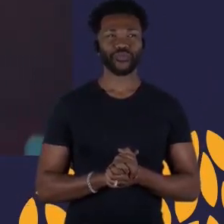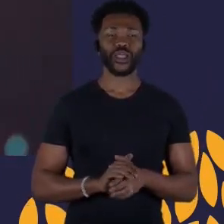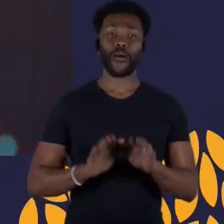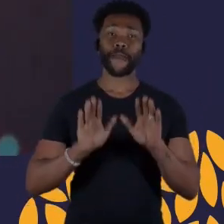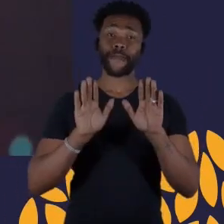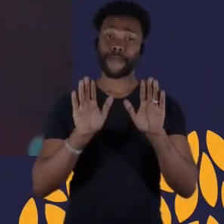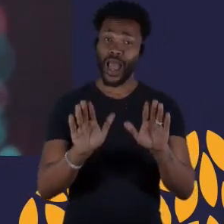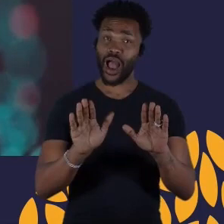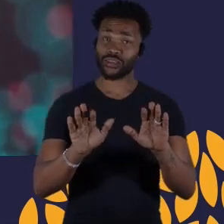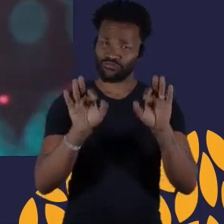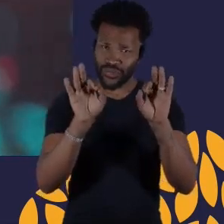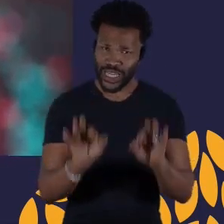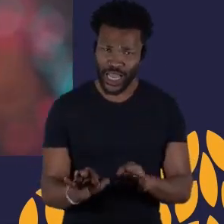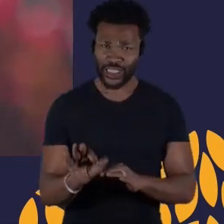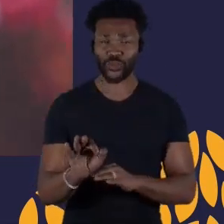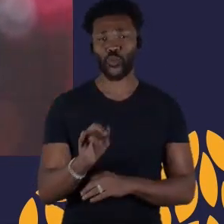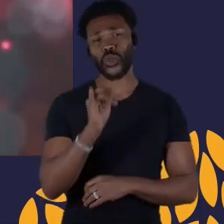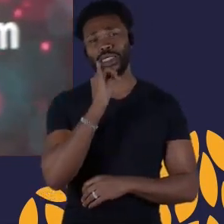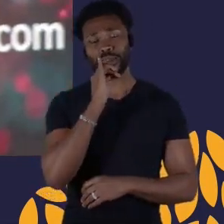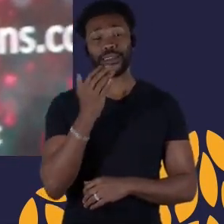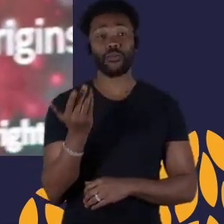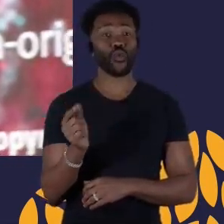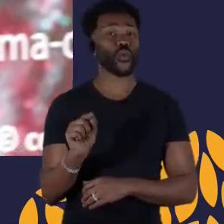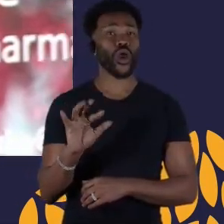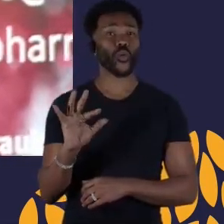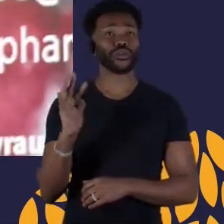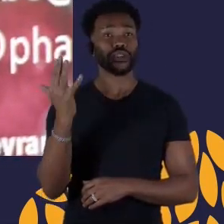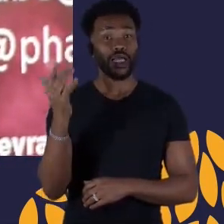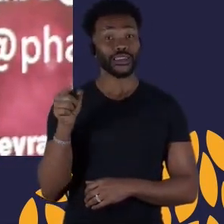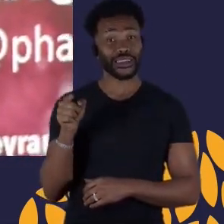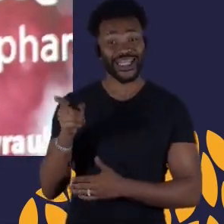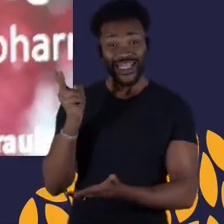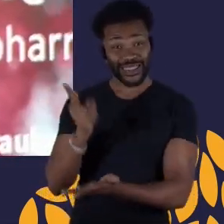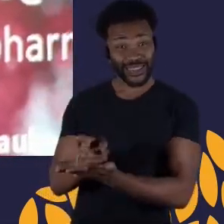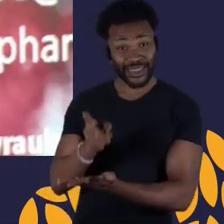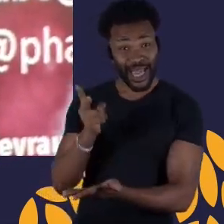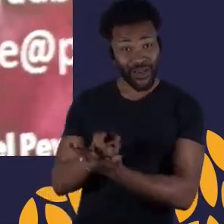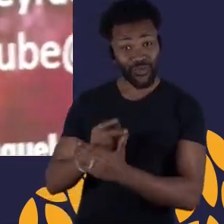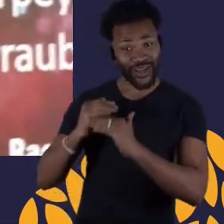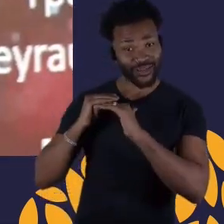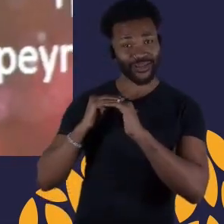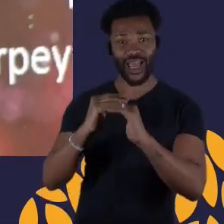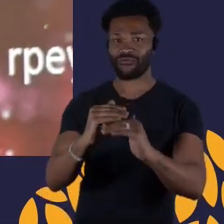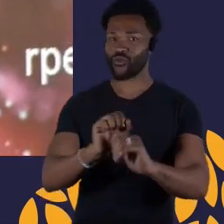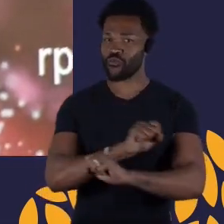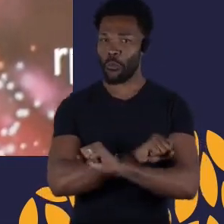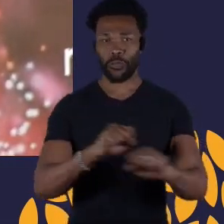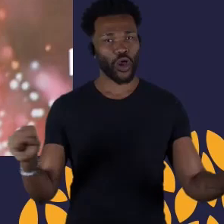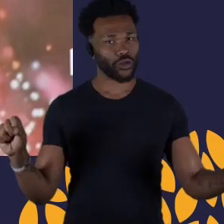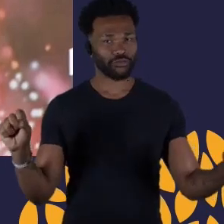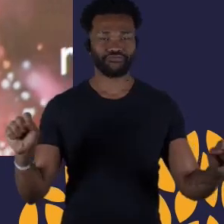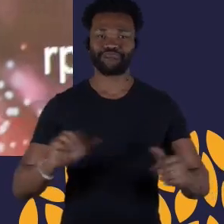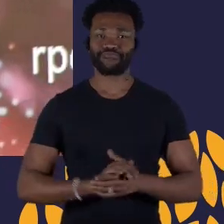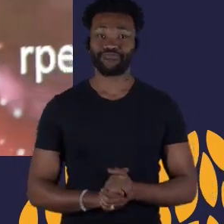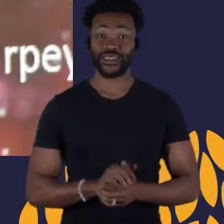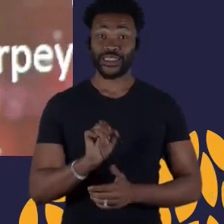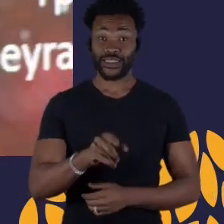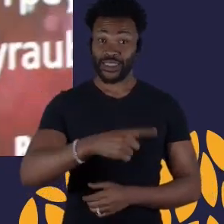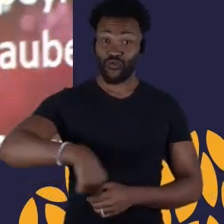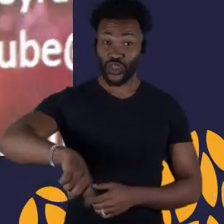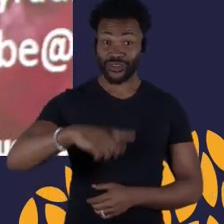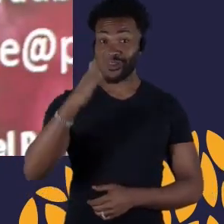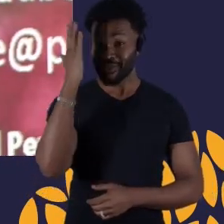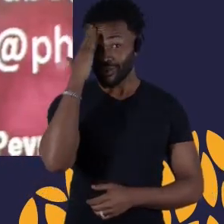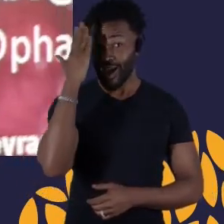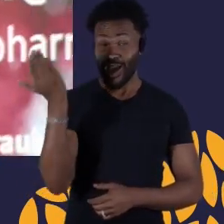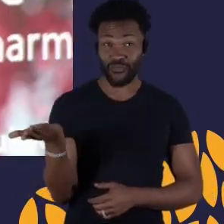Mas não é certo que um full spectrum seja sempre estável. Impossível. Se você